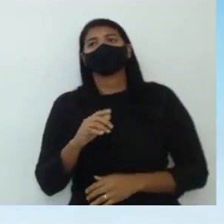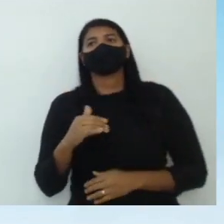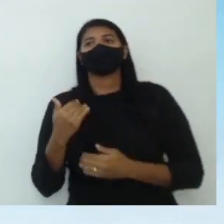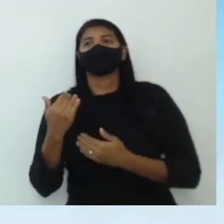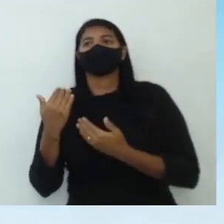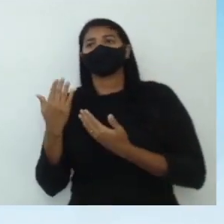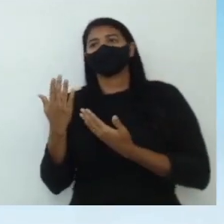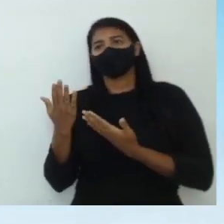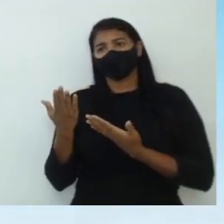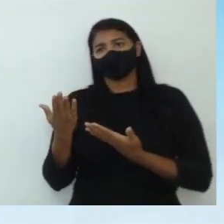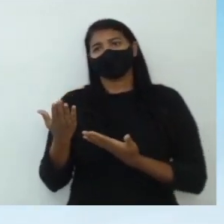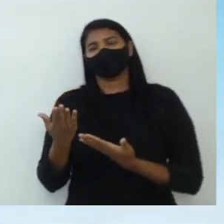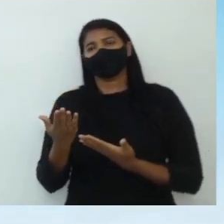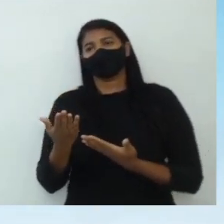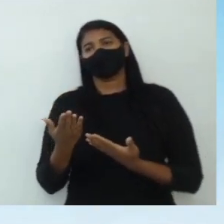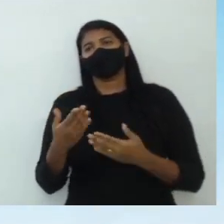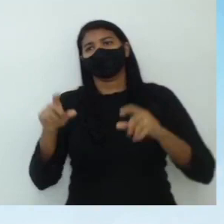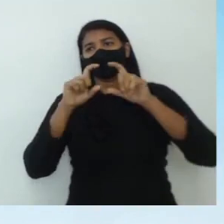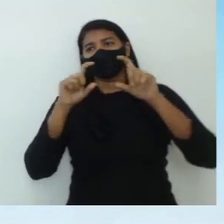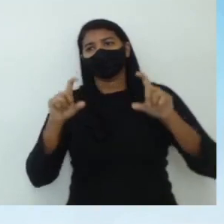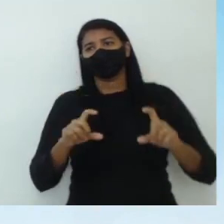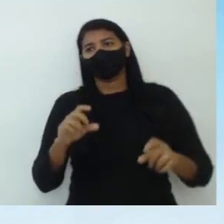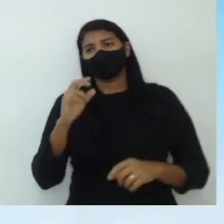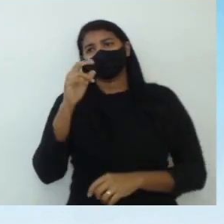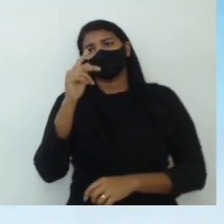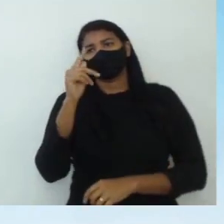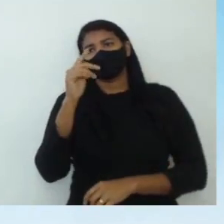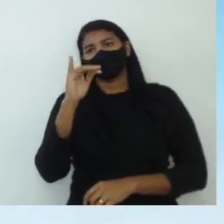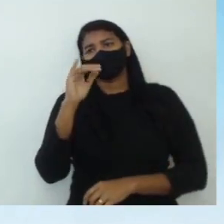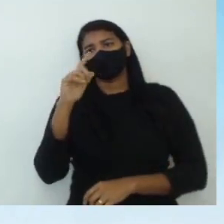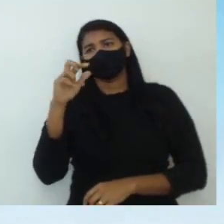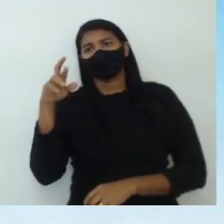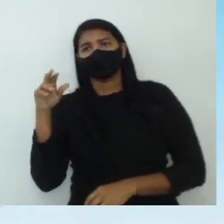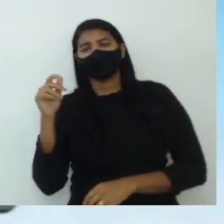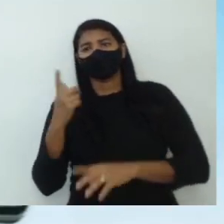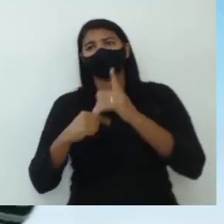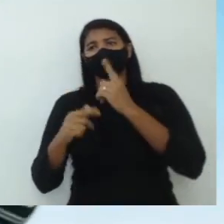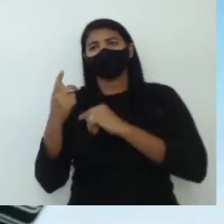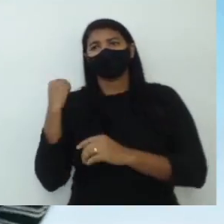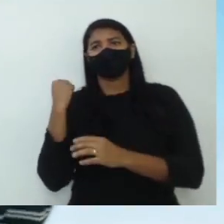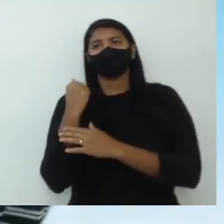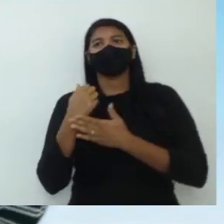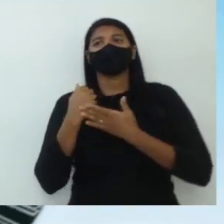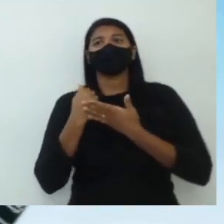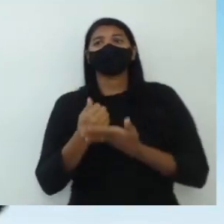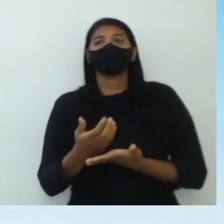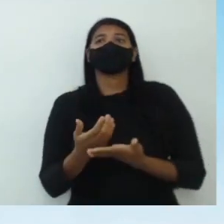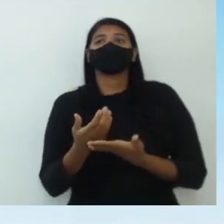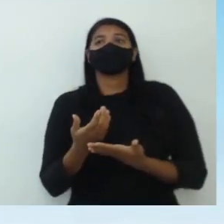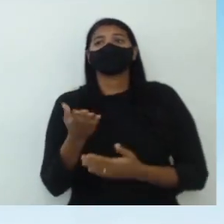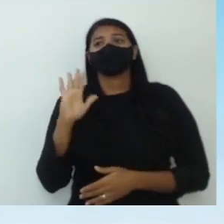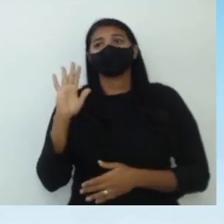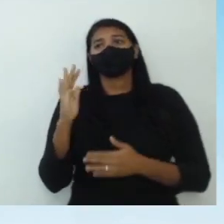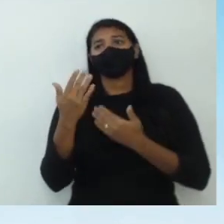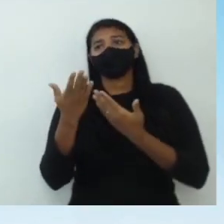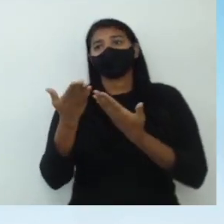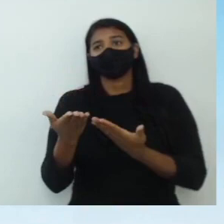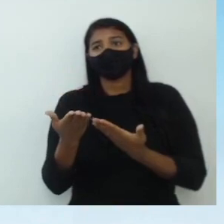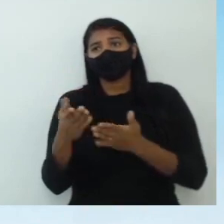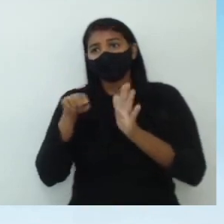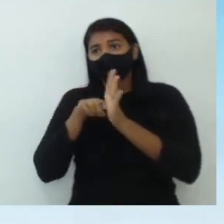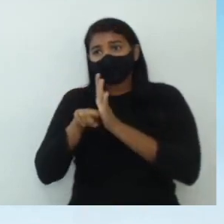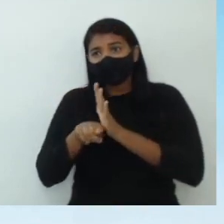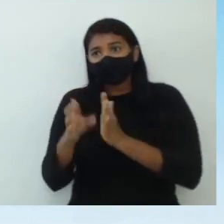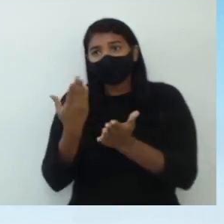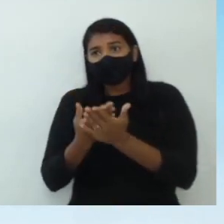vocês rapidamente os pilares, né, da economia e sustentabilidade, para a gente poder se despedir e vocês fazerem pesquisa sobre